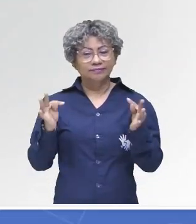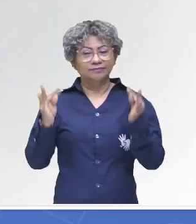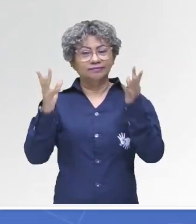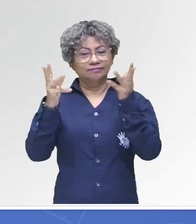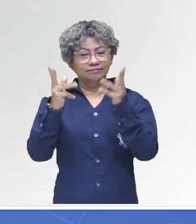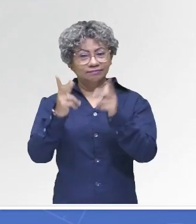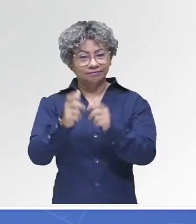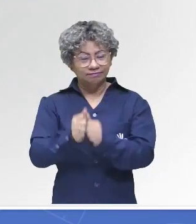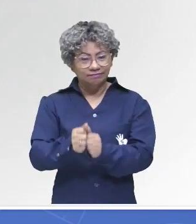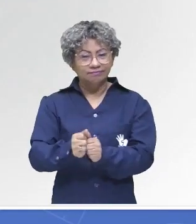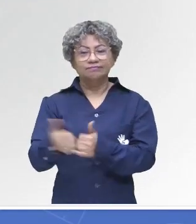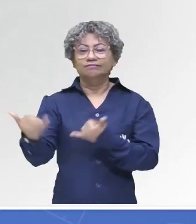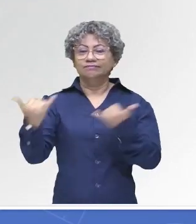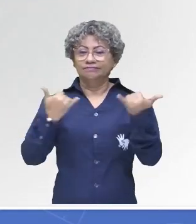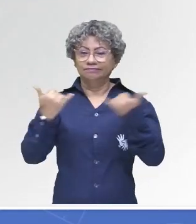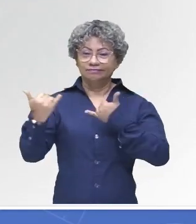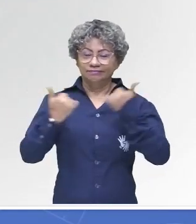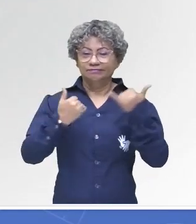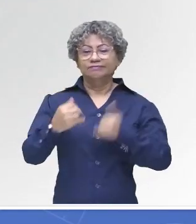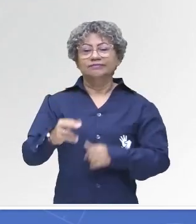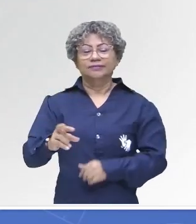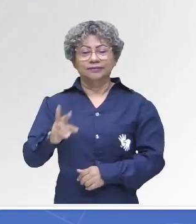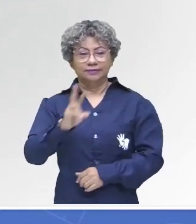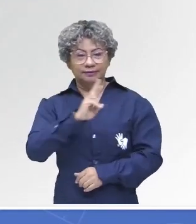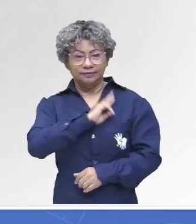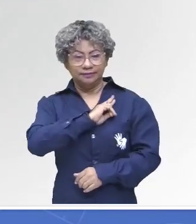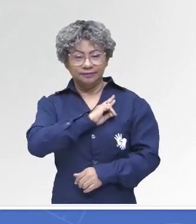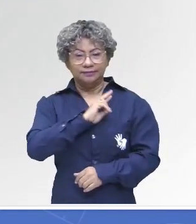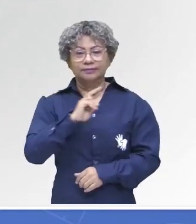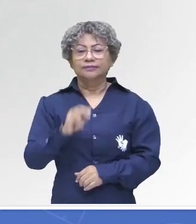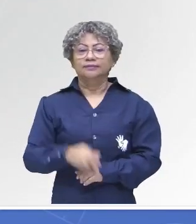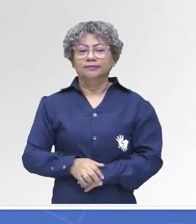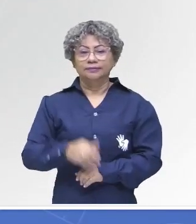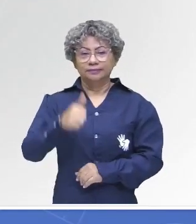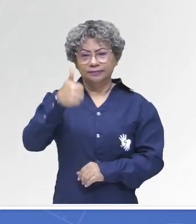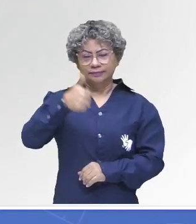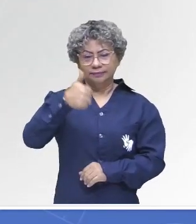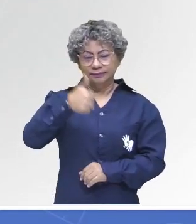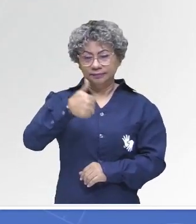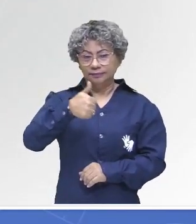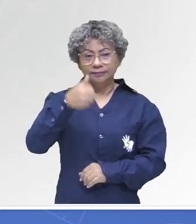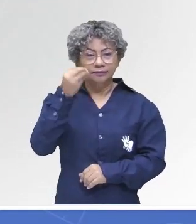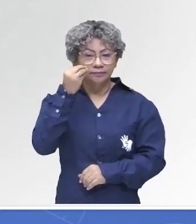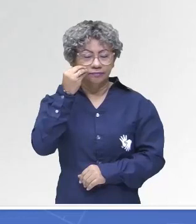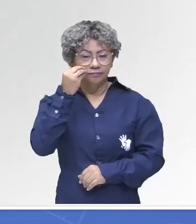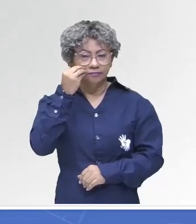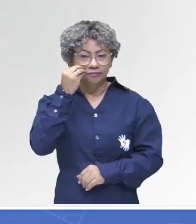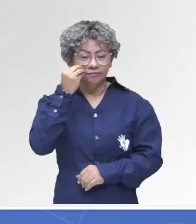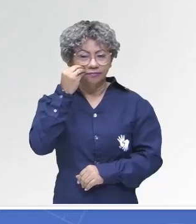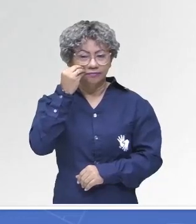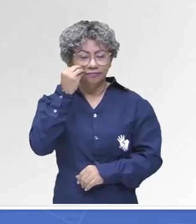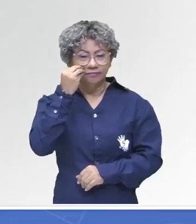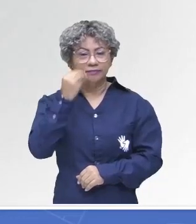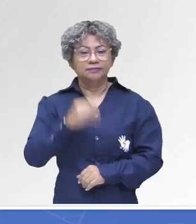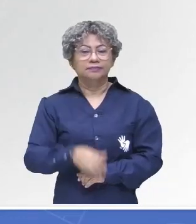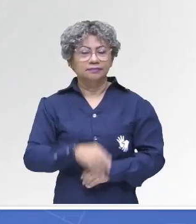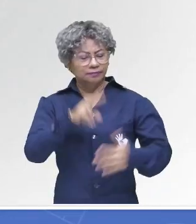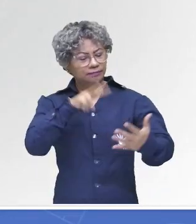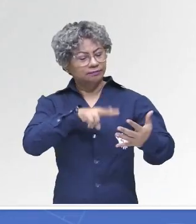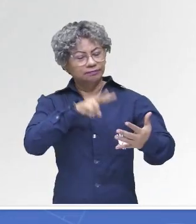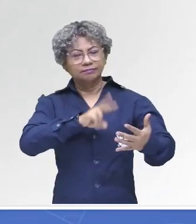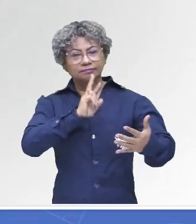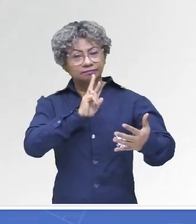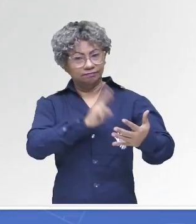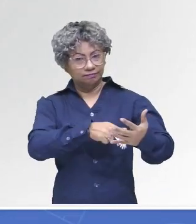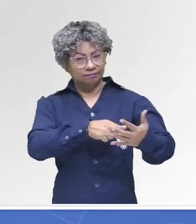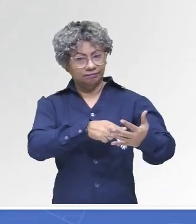aí arriscou a segunda. A primeira estão dizendo que é texto, não é? É verdade. Vamos responder a primeira questão.